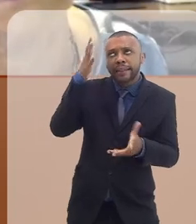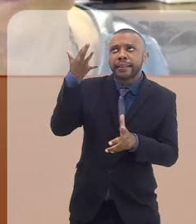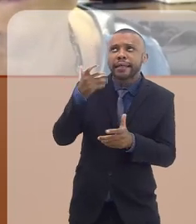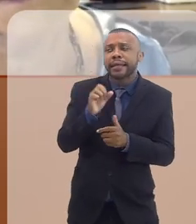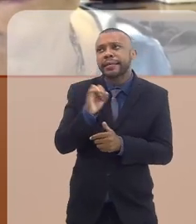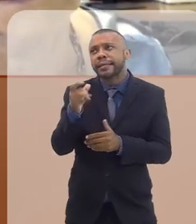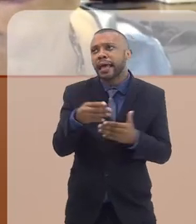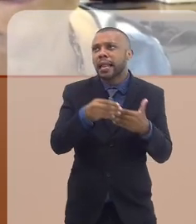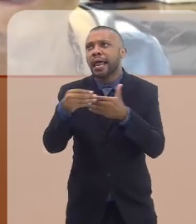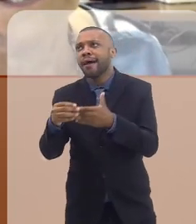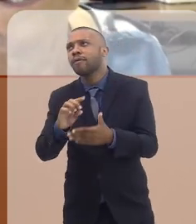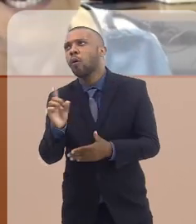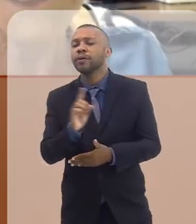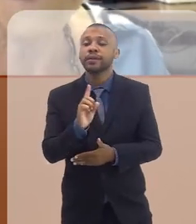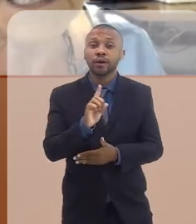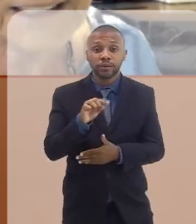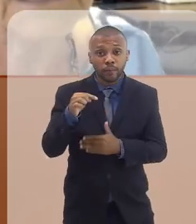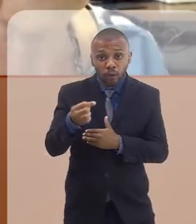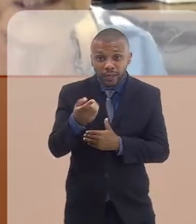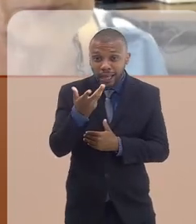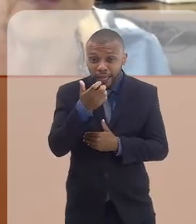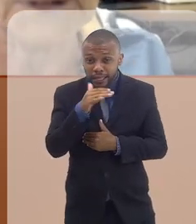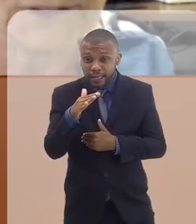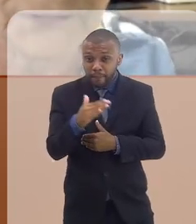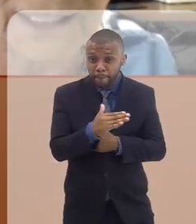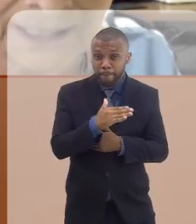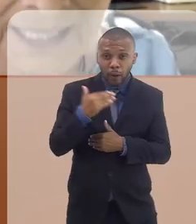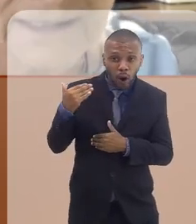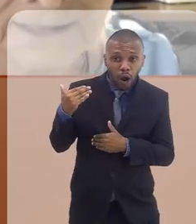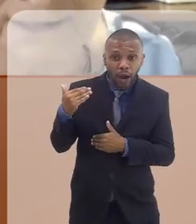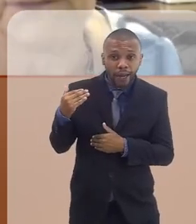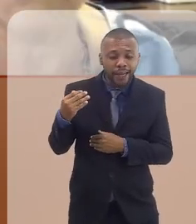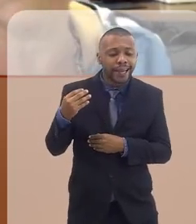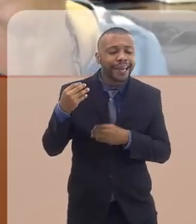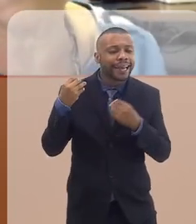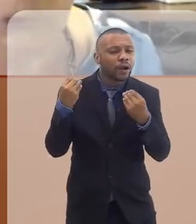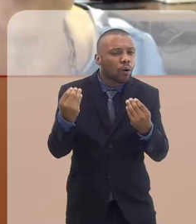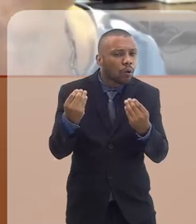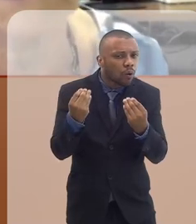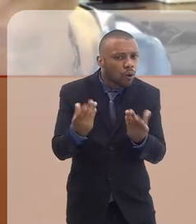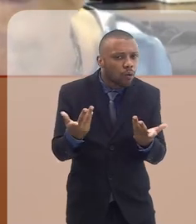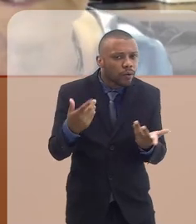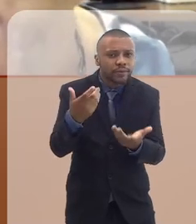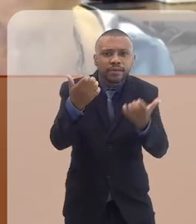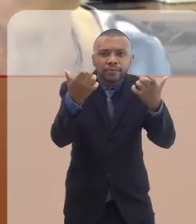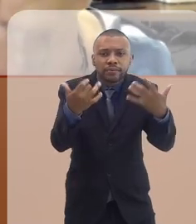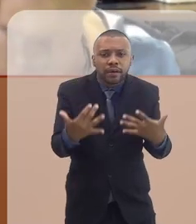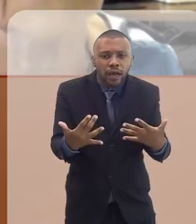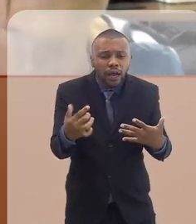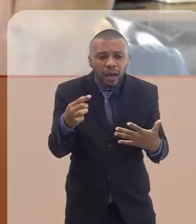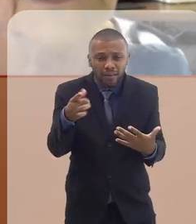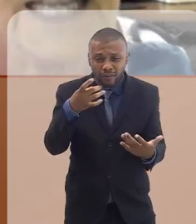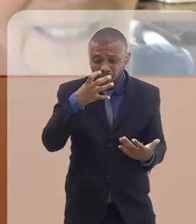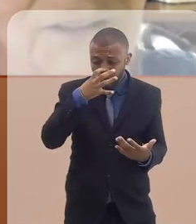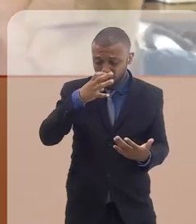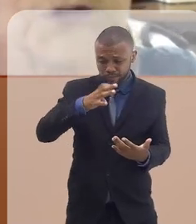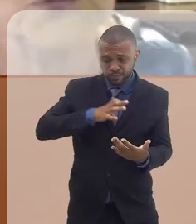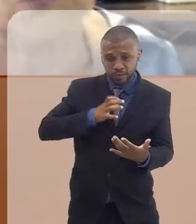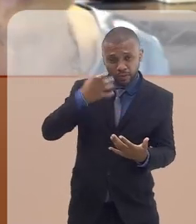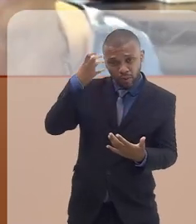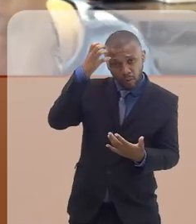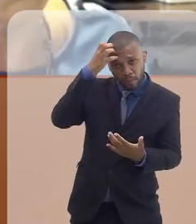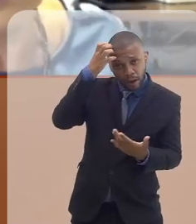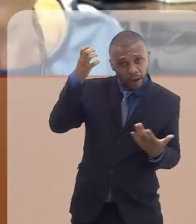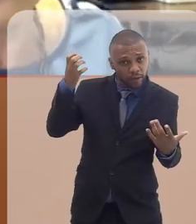decisão. A criança depois falece, como é que você vai dizer? Ele foi